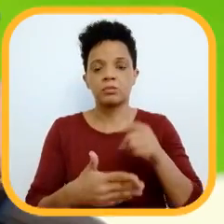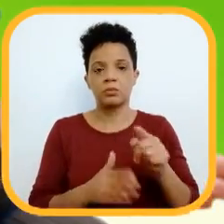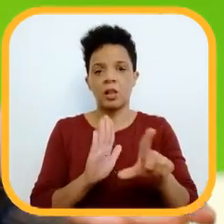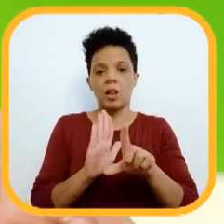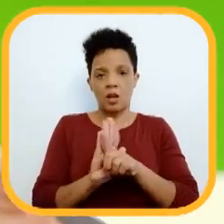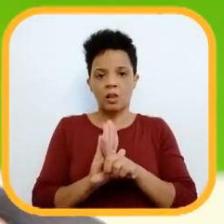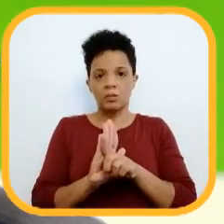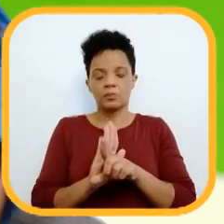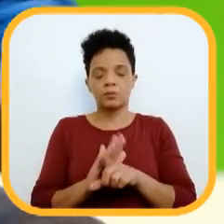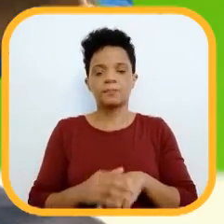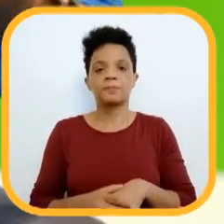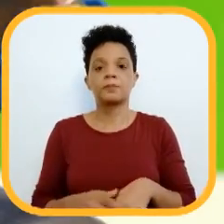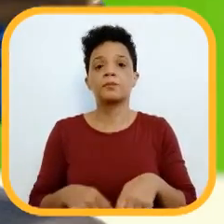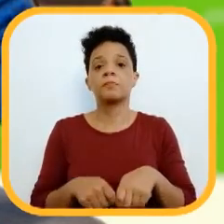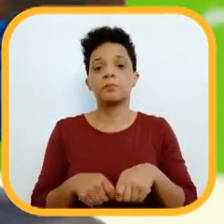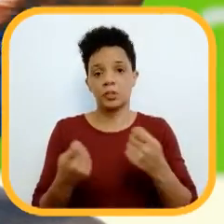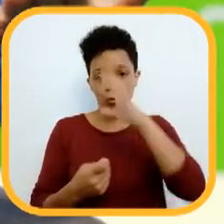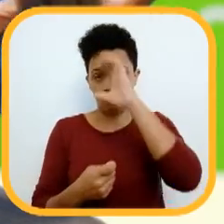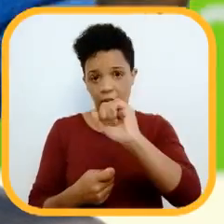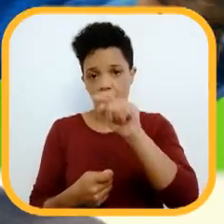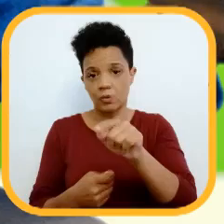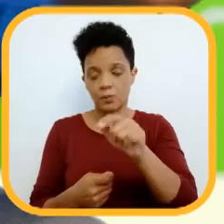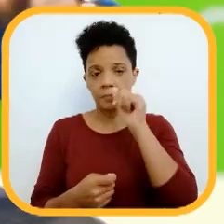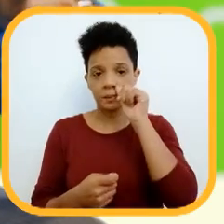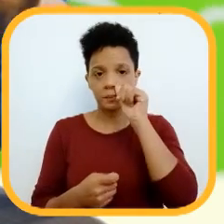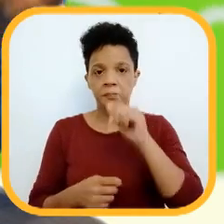vingar. Nesta lei, só dando conta,